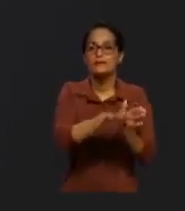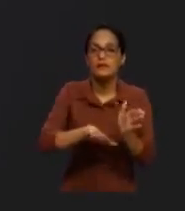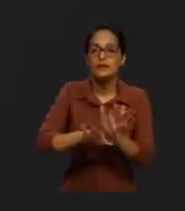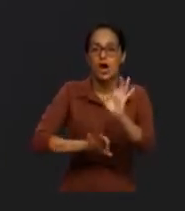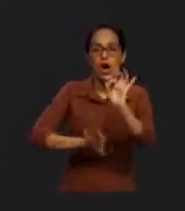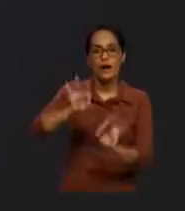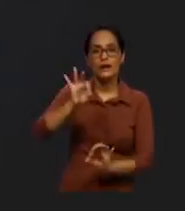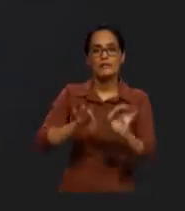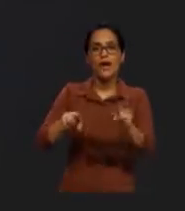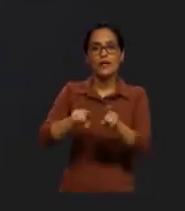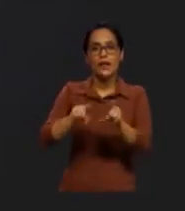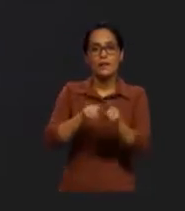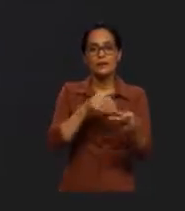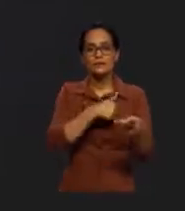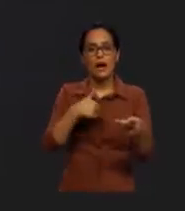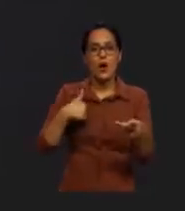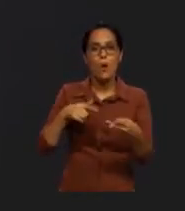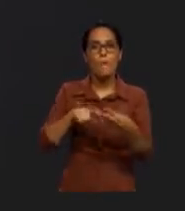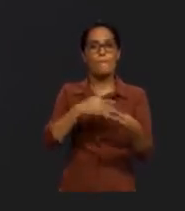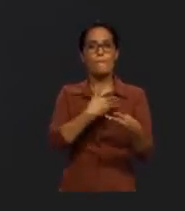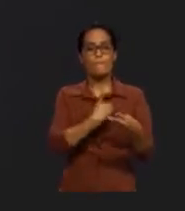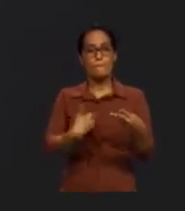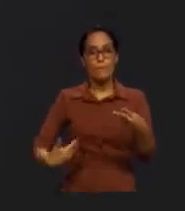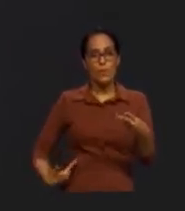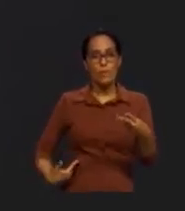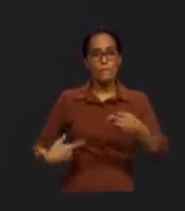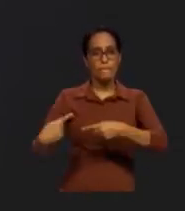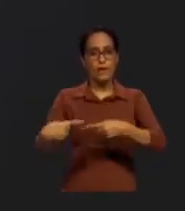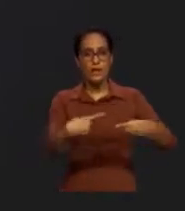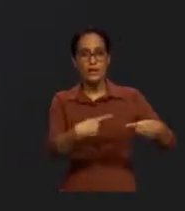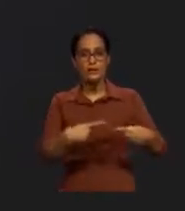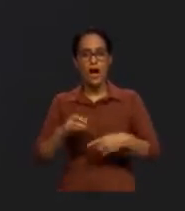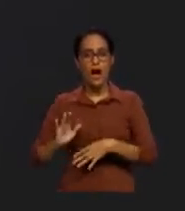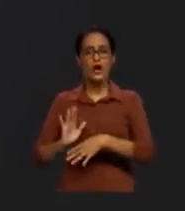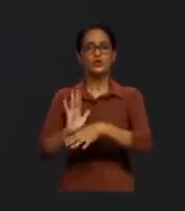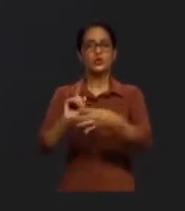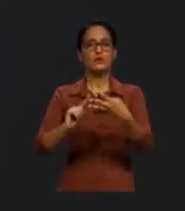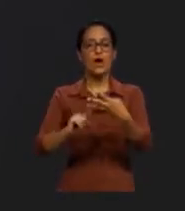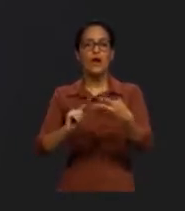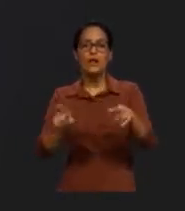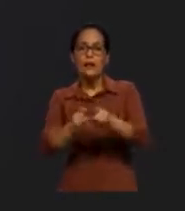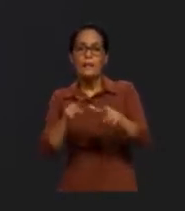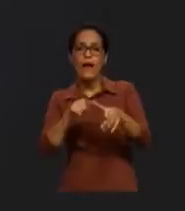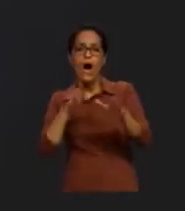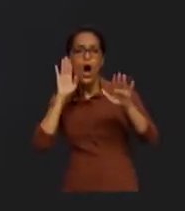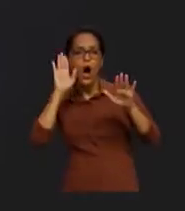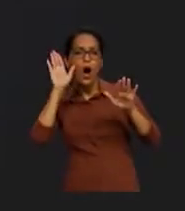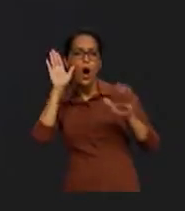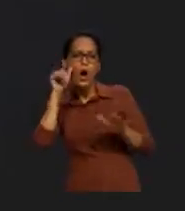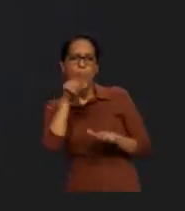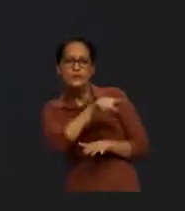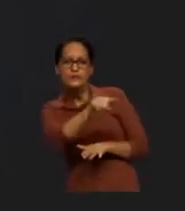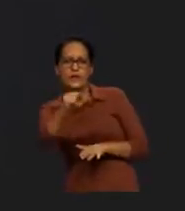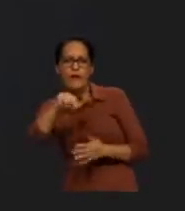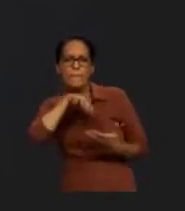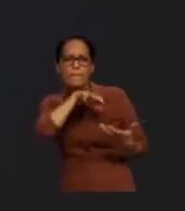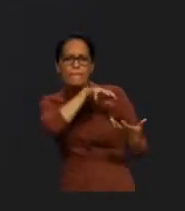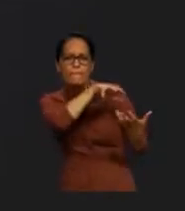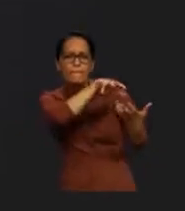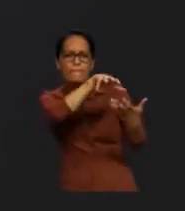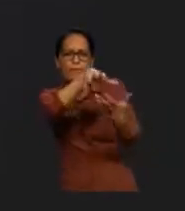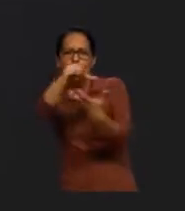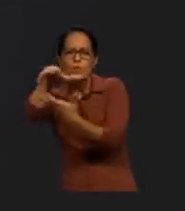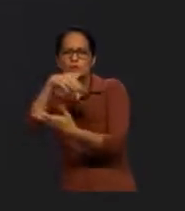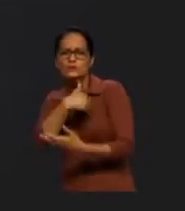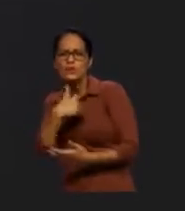sanitárias, fundamentar políticas públicas, prestar apoio técnico e observar as condições de saúde no mundo. Em